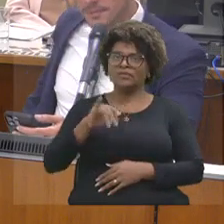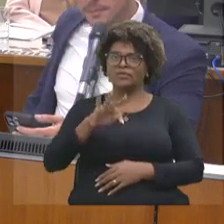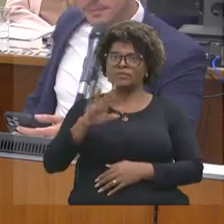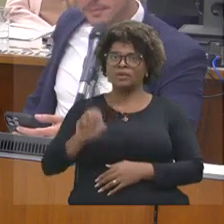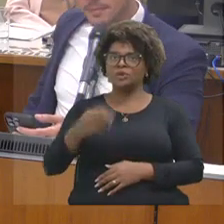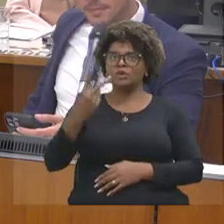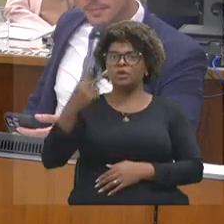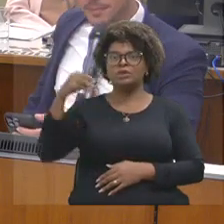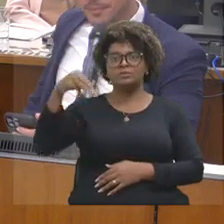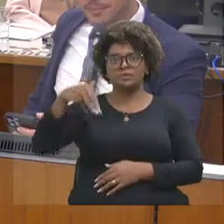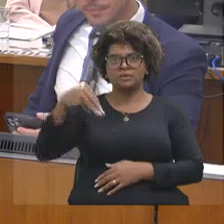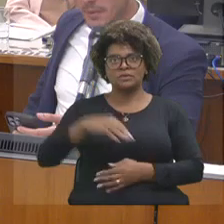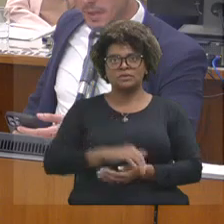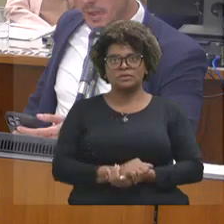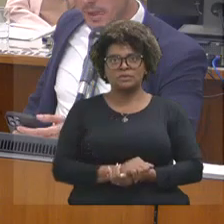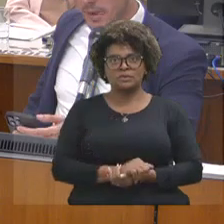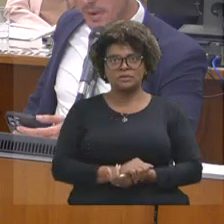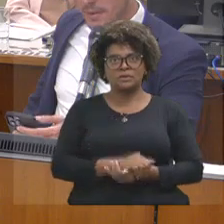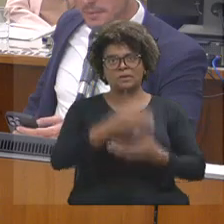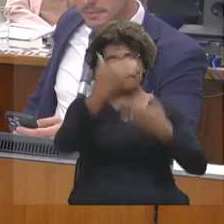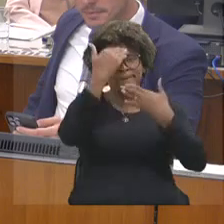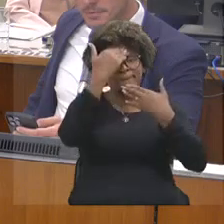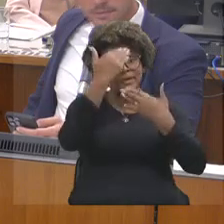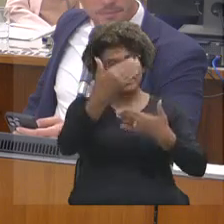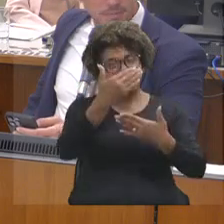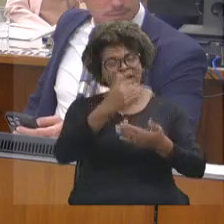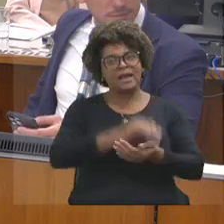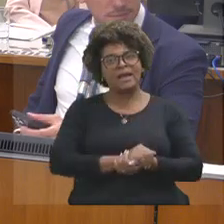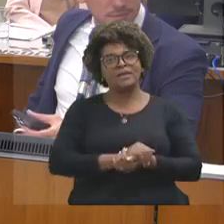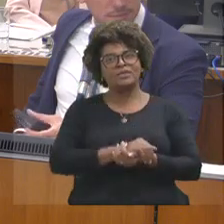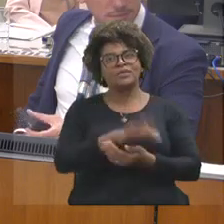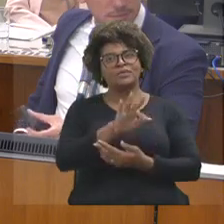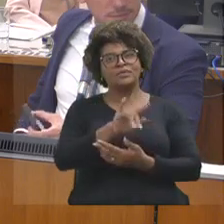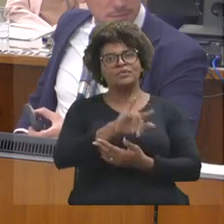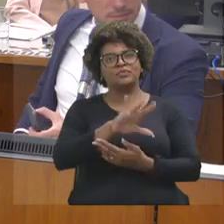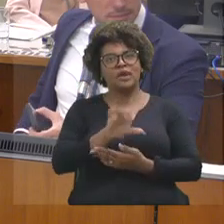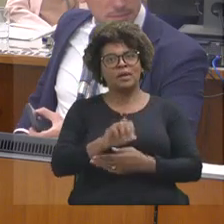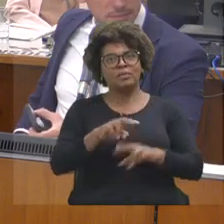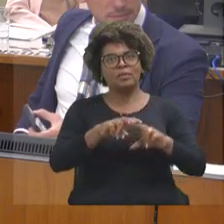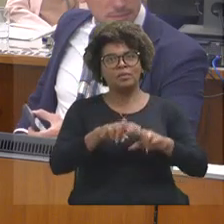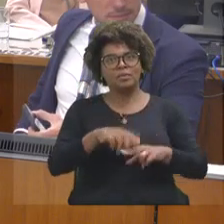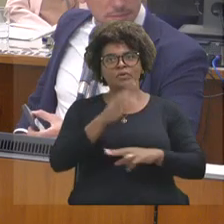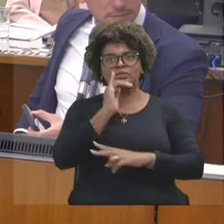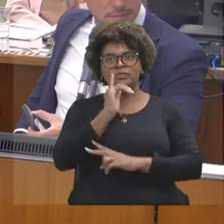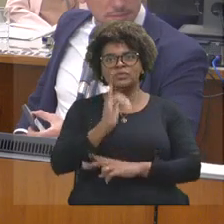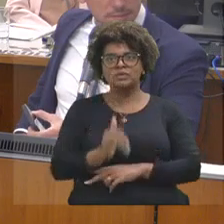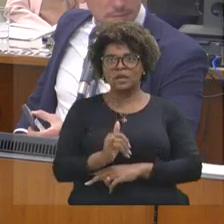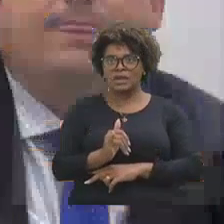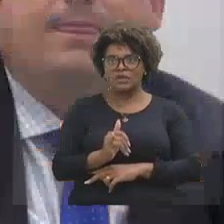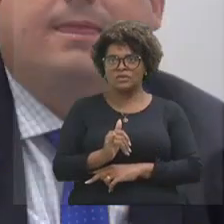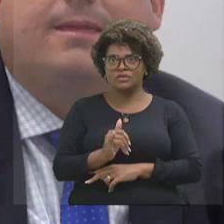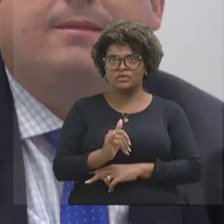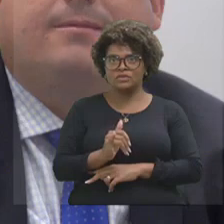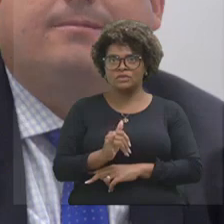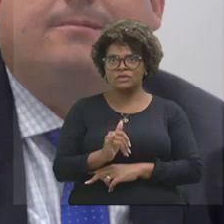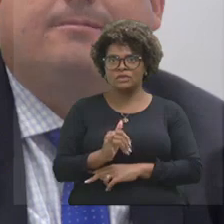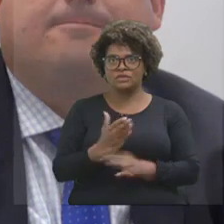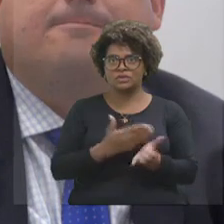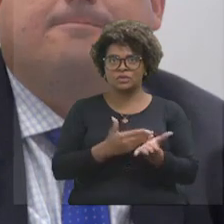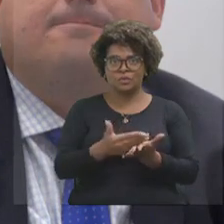dois minutos Obrigado Doutor Fábio é por isso que eu disse na minha inicial eu sou seu fã